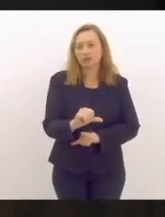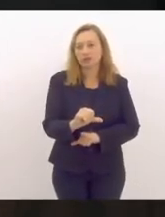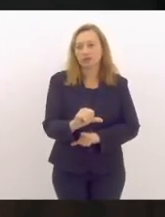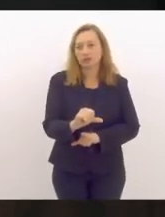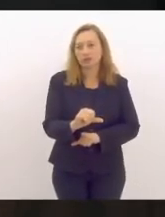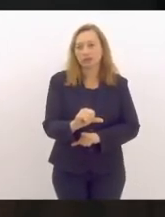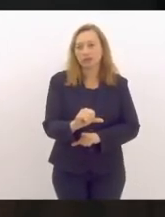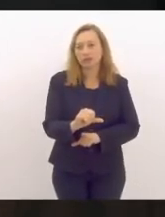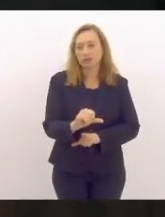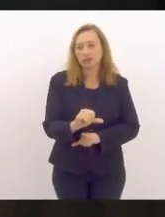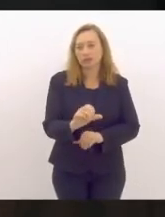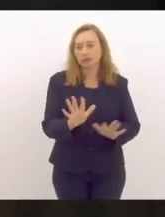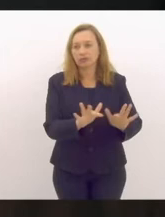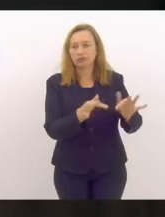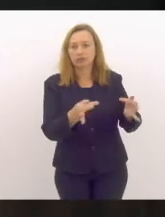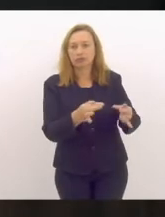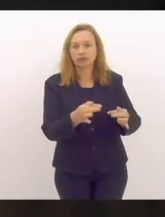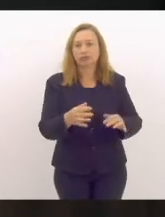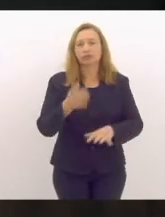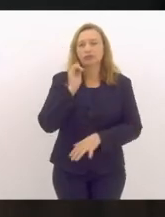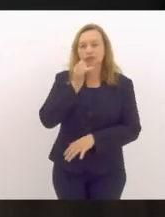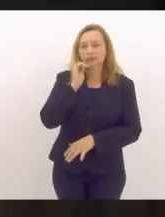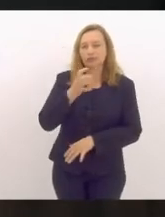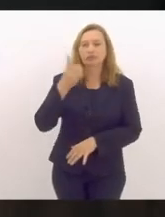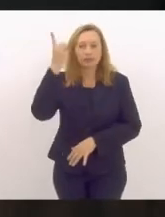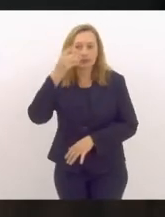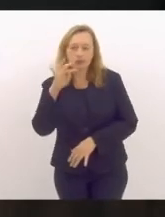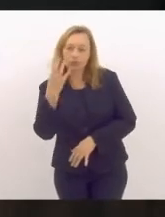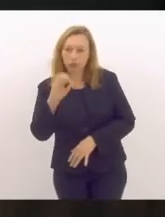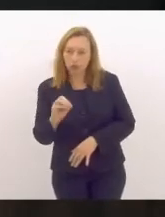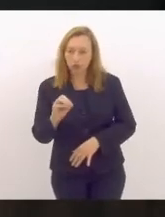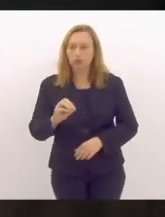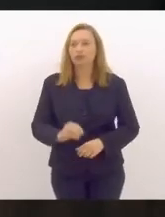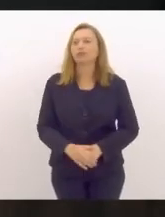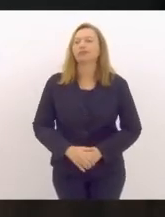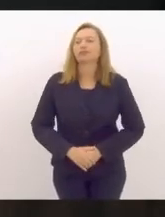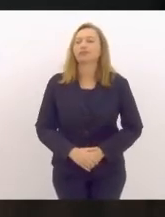legislativa simples. Relator, deputado Bruno Dauari.